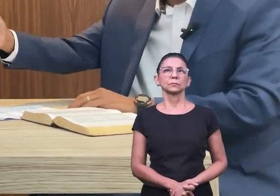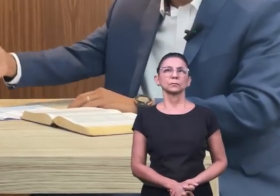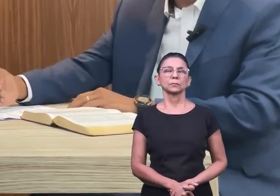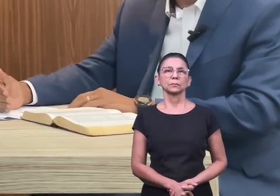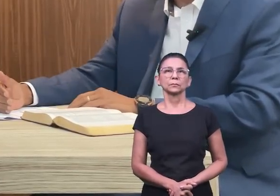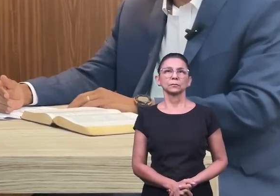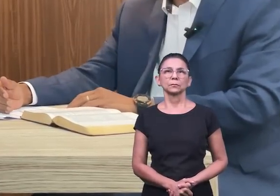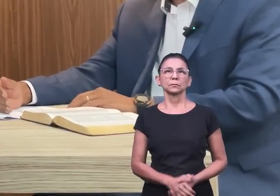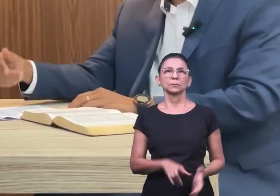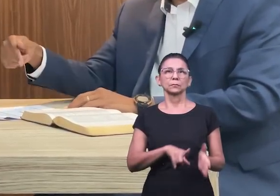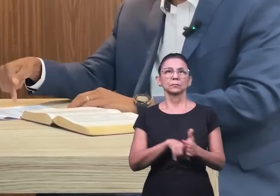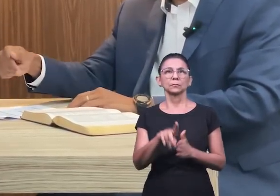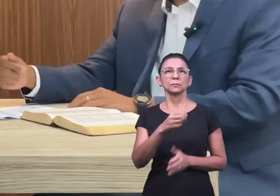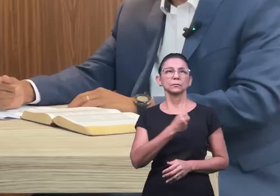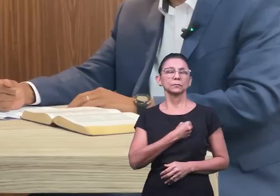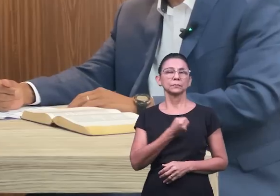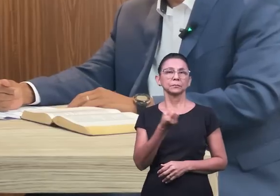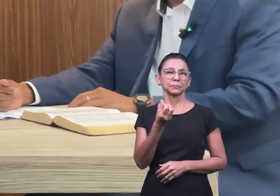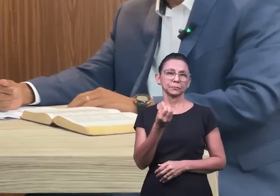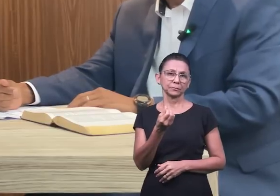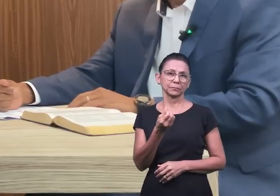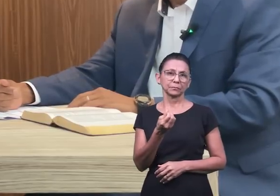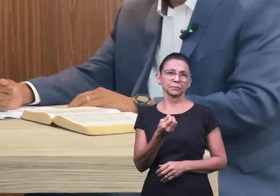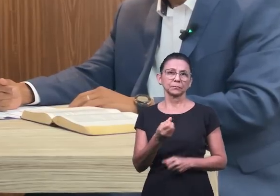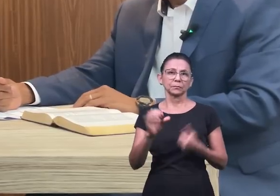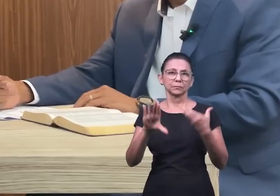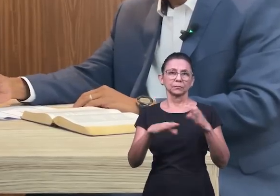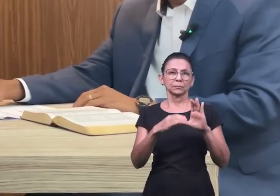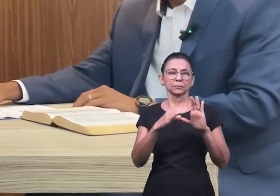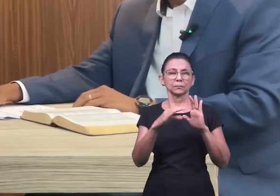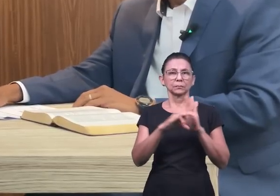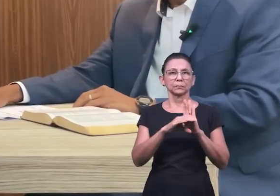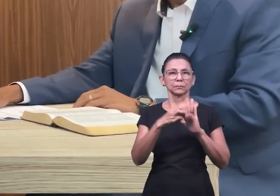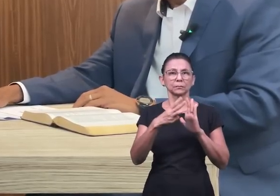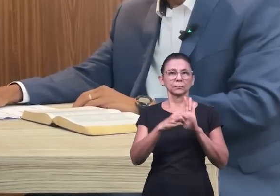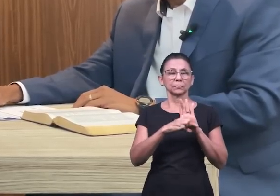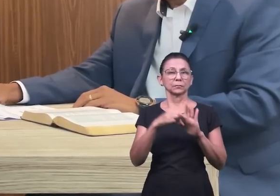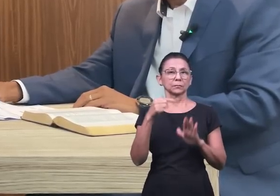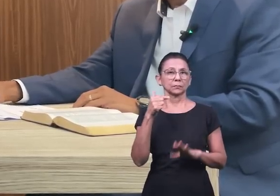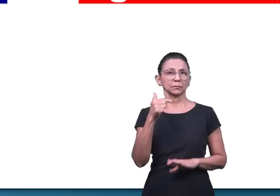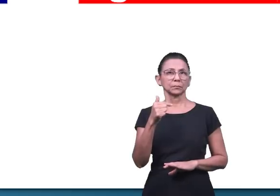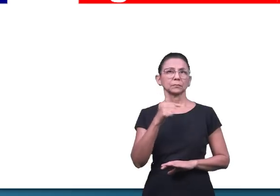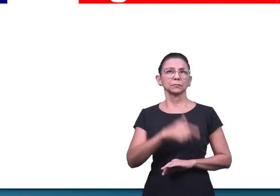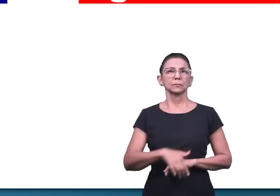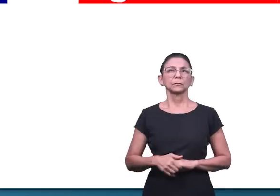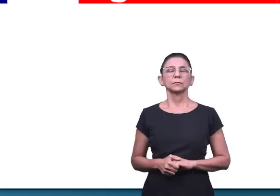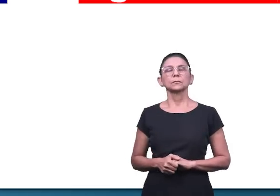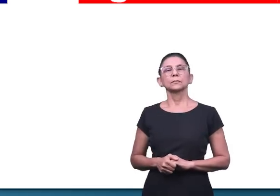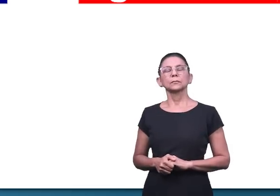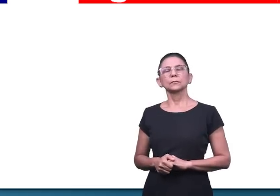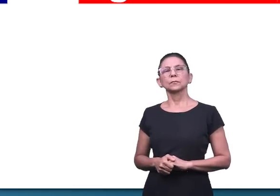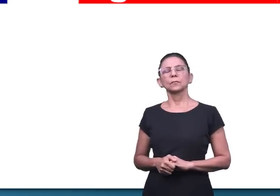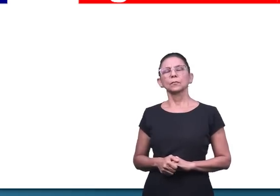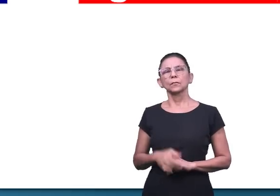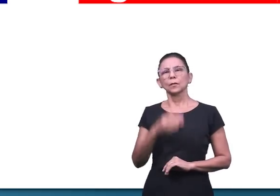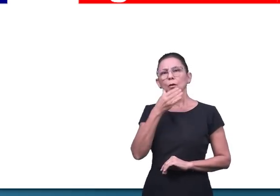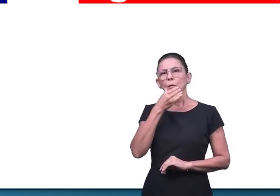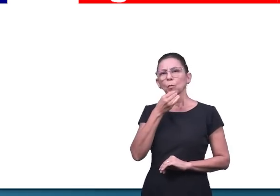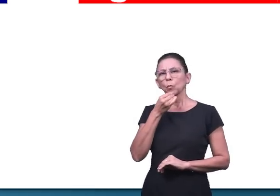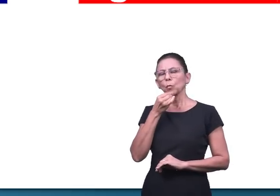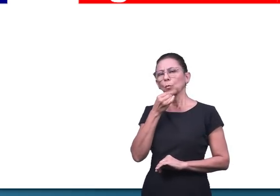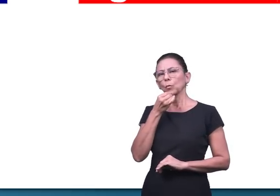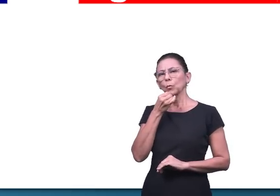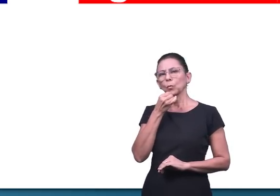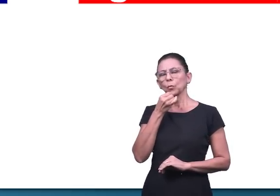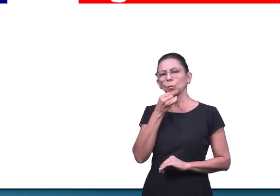este povo que sobe do deserto, que é este mundo. Com certeza. Pergunta número 6. Lendo Cantares, capítulo